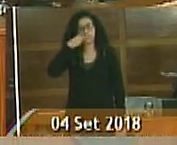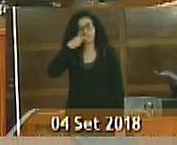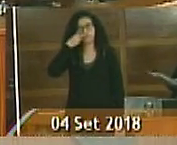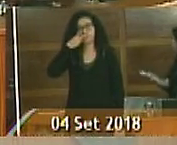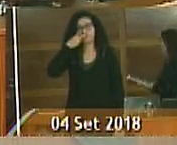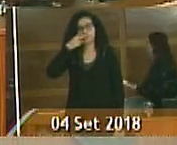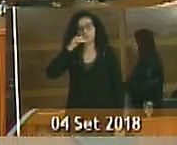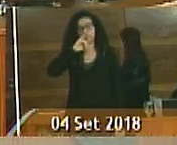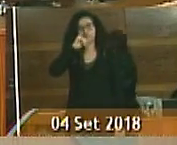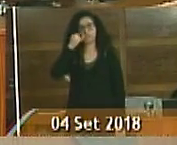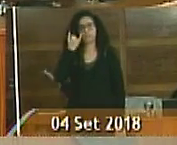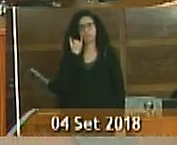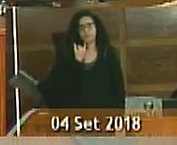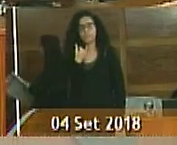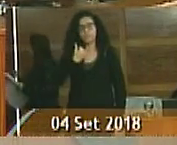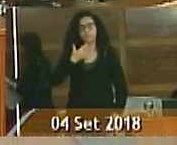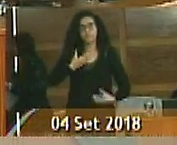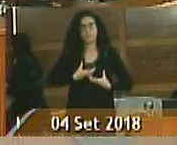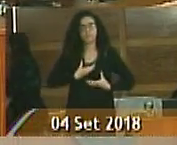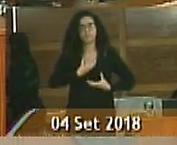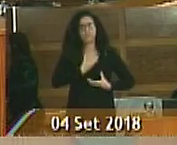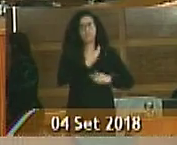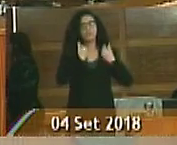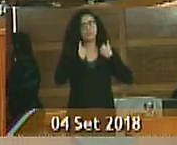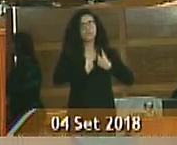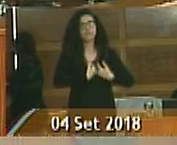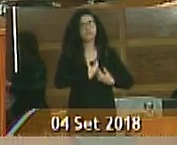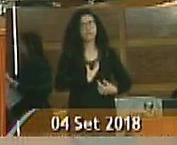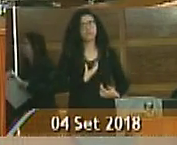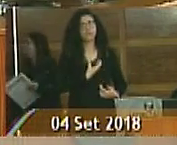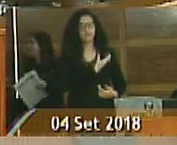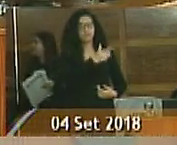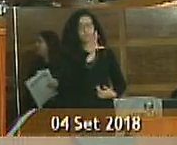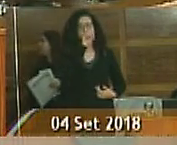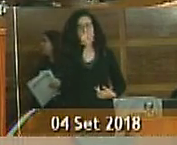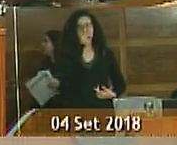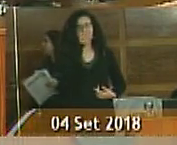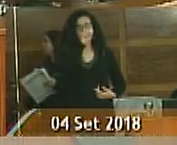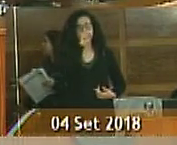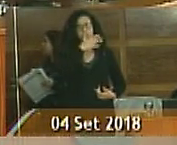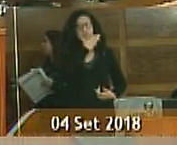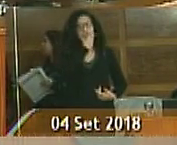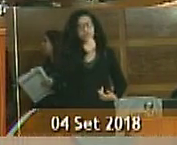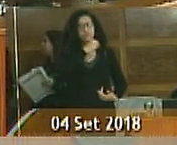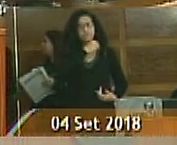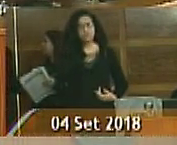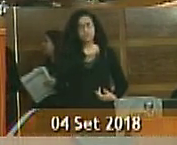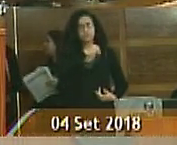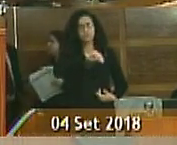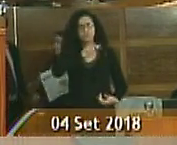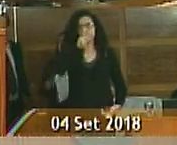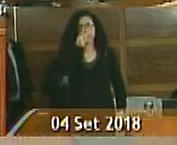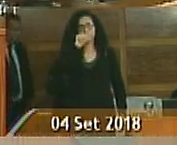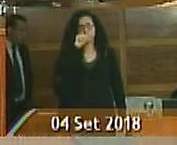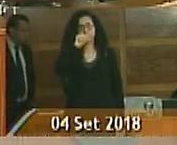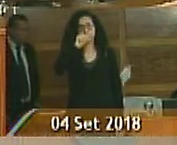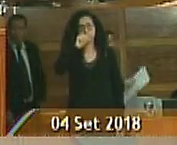vereadora Jane Roseli Veiga, concedendo medalhas honorífica do mérito Lopes Trovão, o senhor Valqui